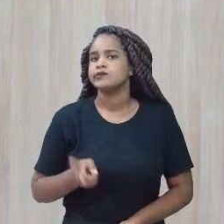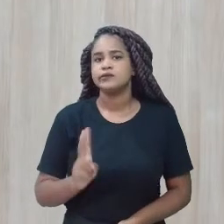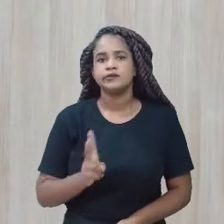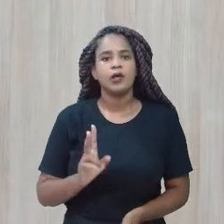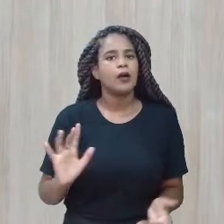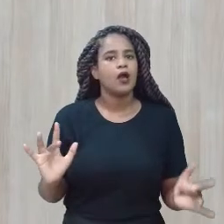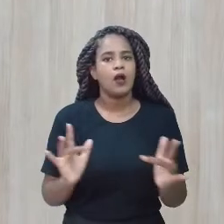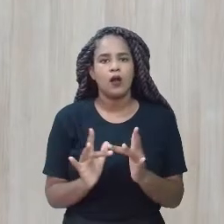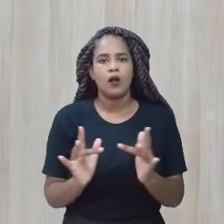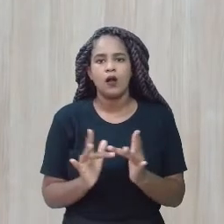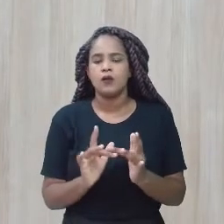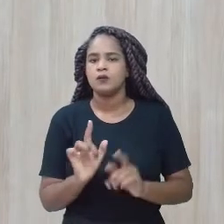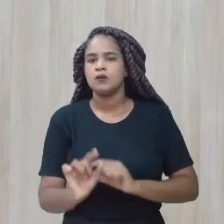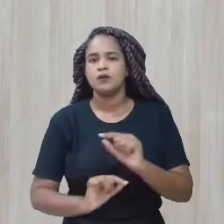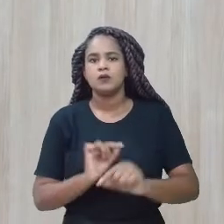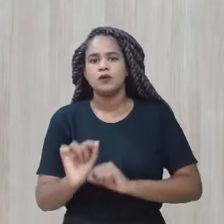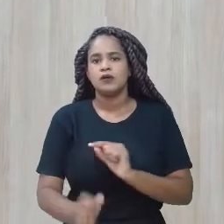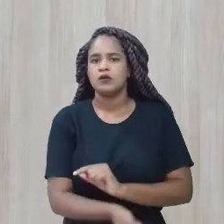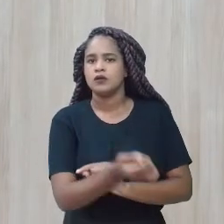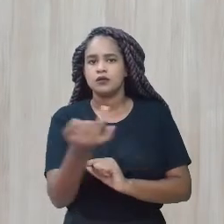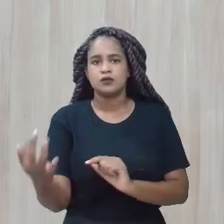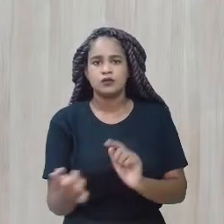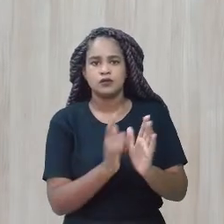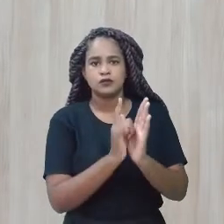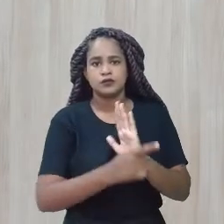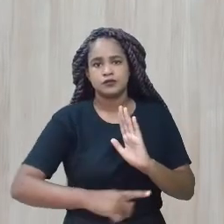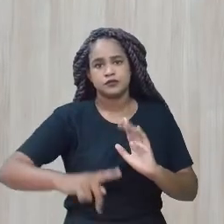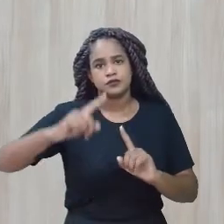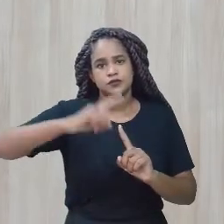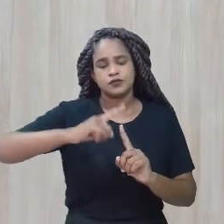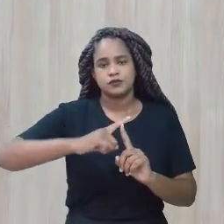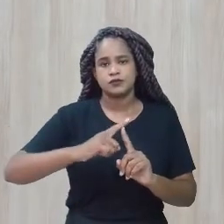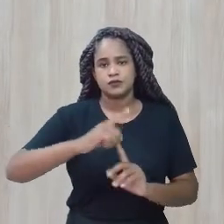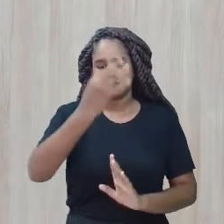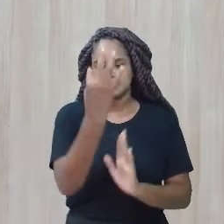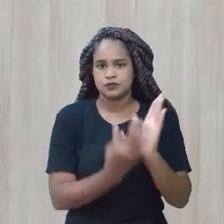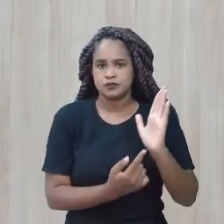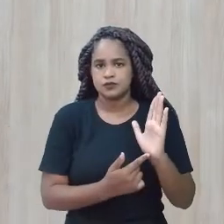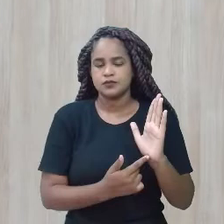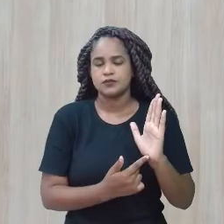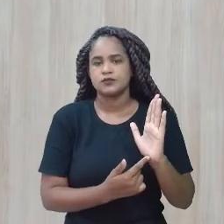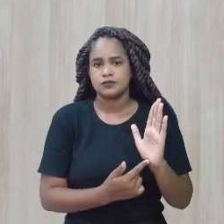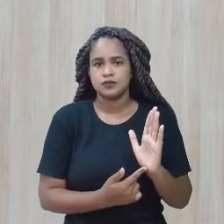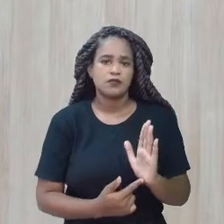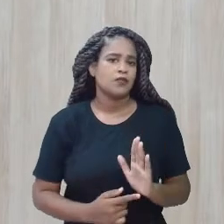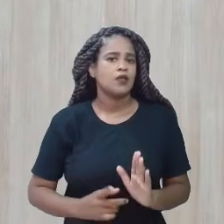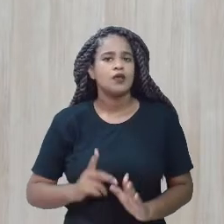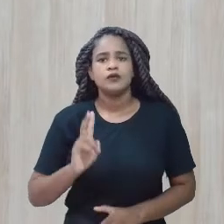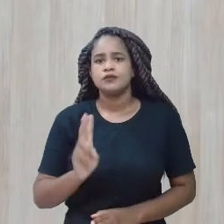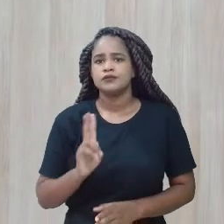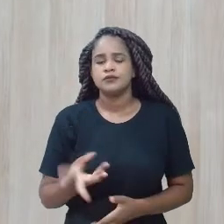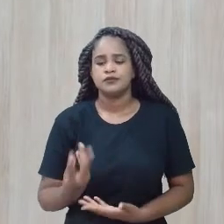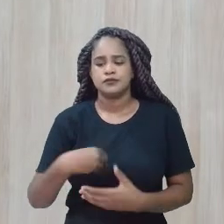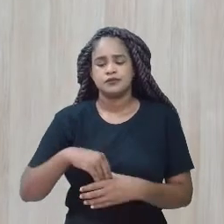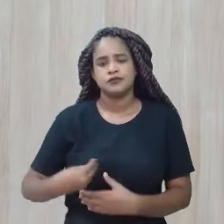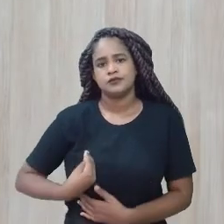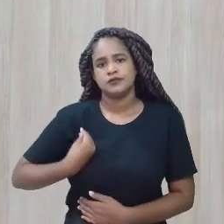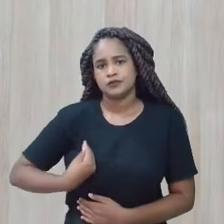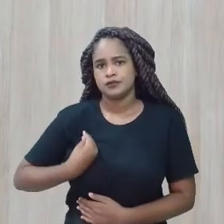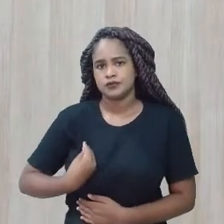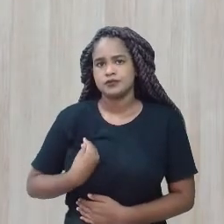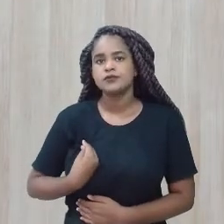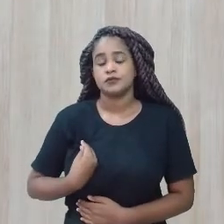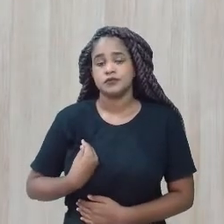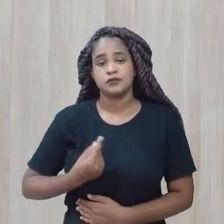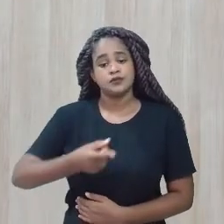contato com alguns gêneros textuais que fazem parte diariamente da nossa vida. E aí